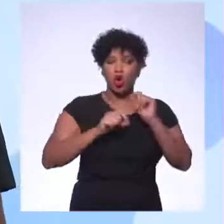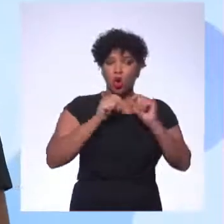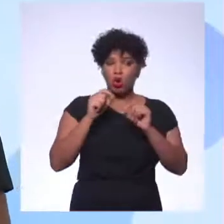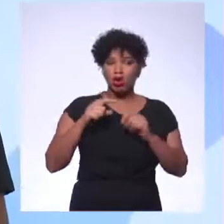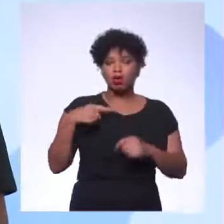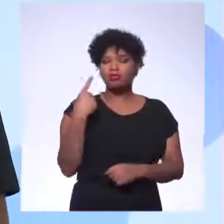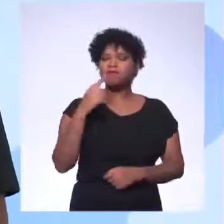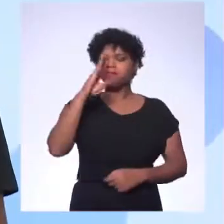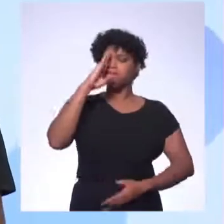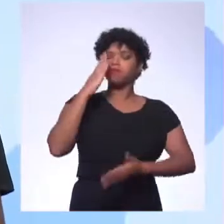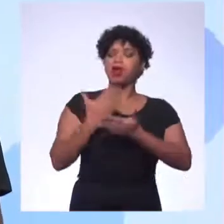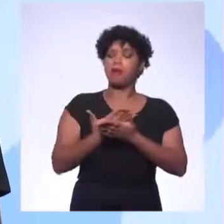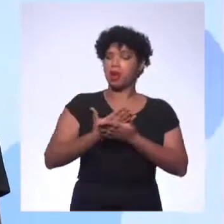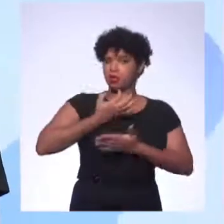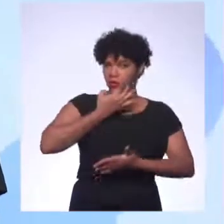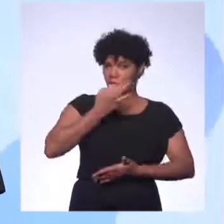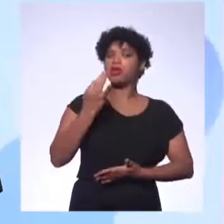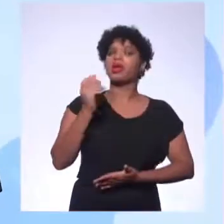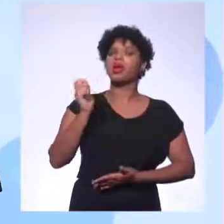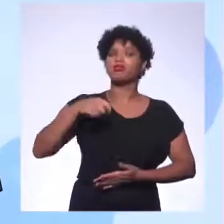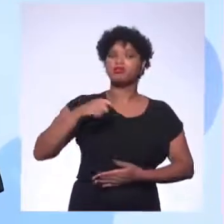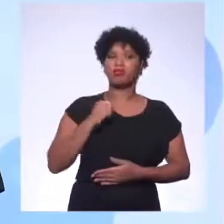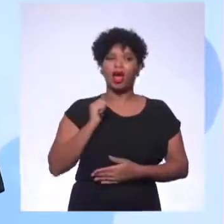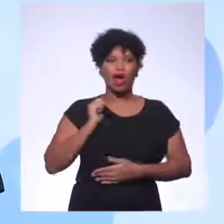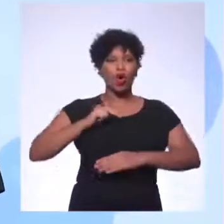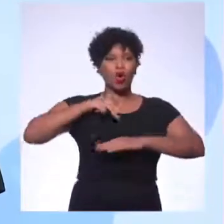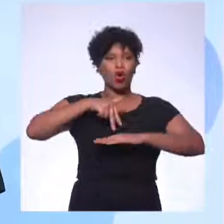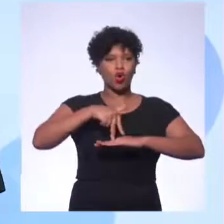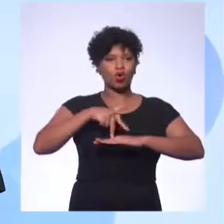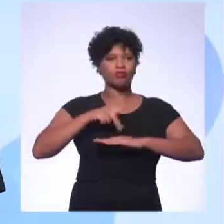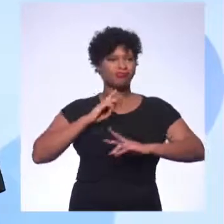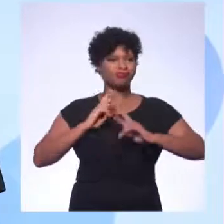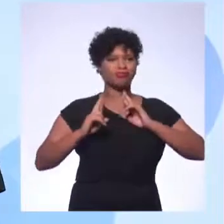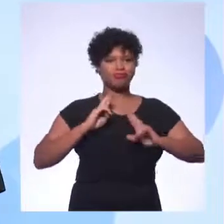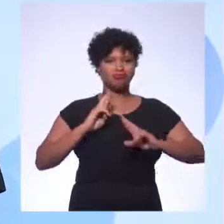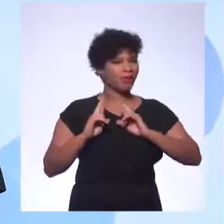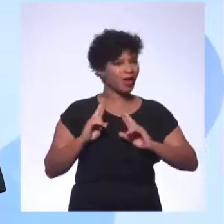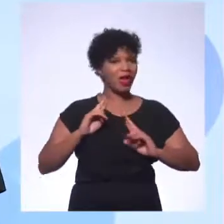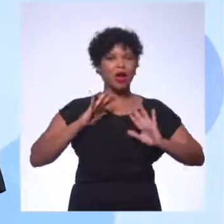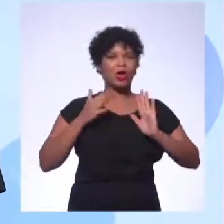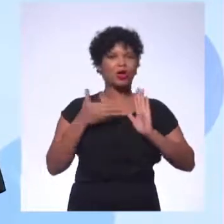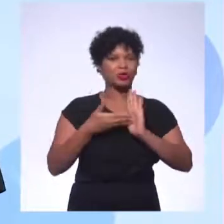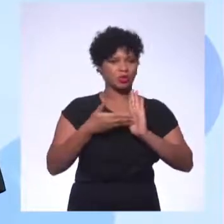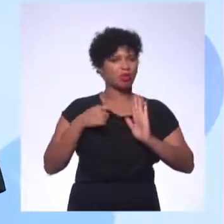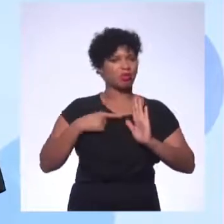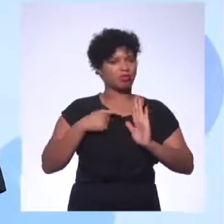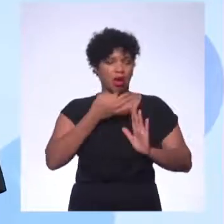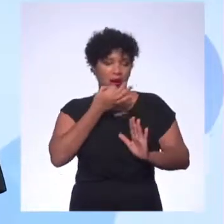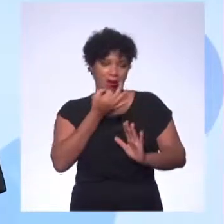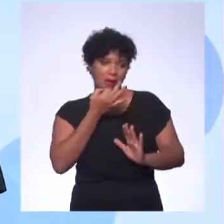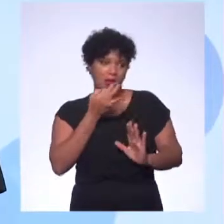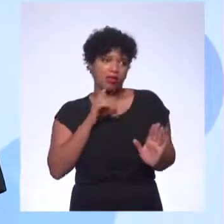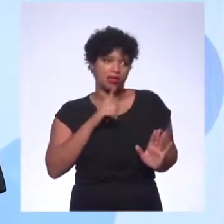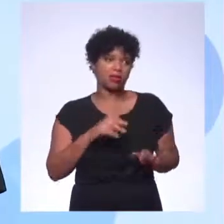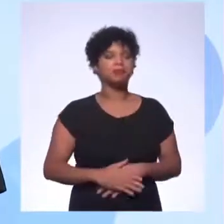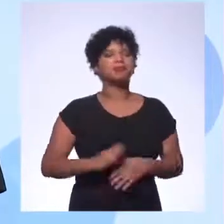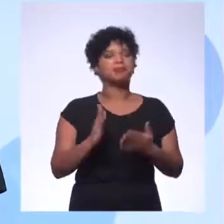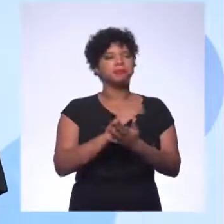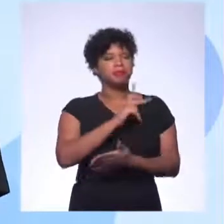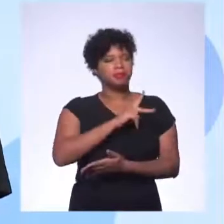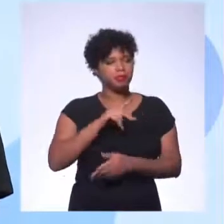está confiante e disposto a se posicionar e responder todas as dúvidas que foram colocadas em pauta. Muitos professores responderam